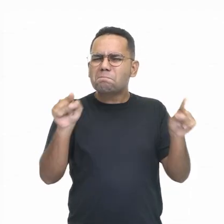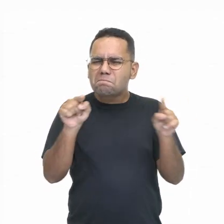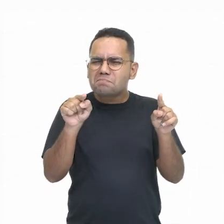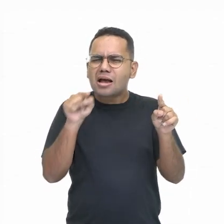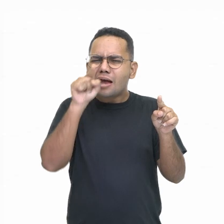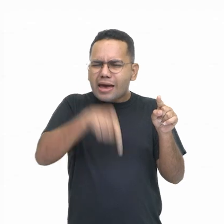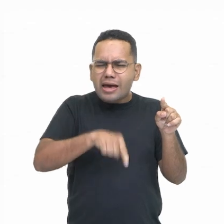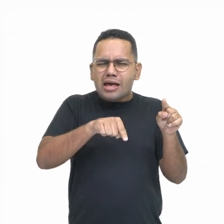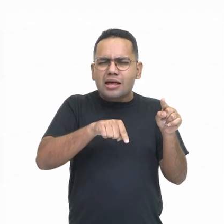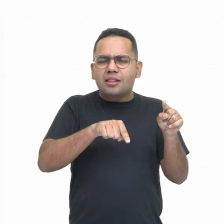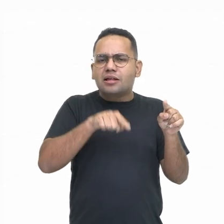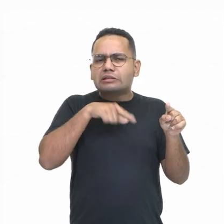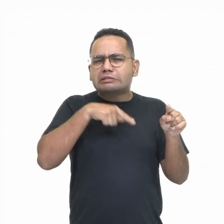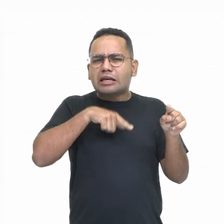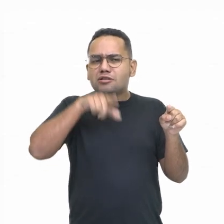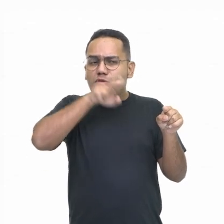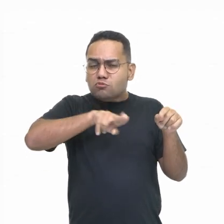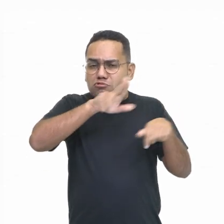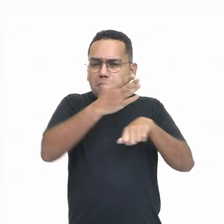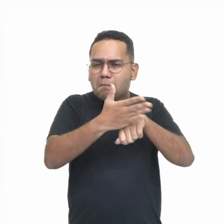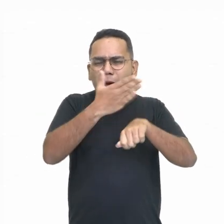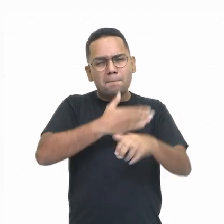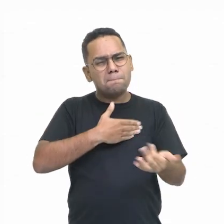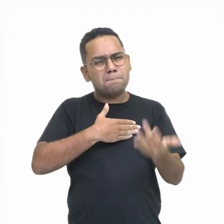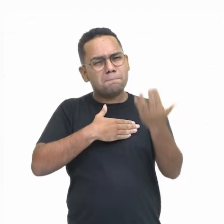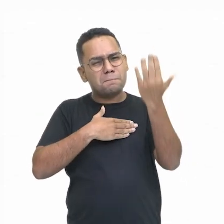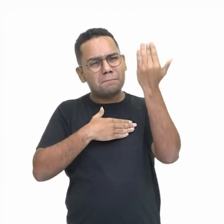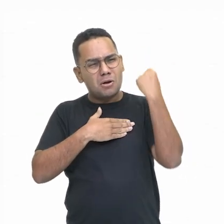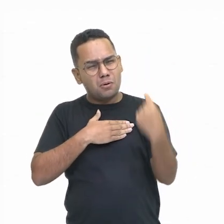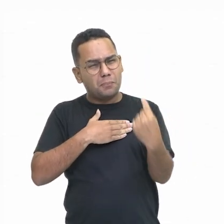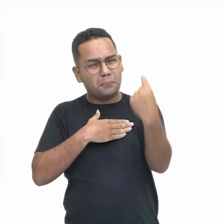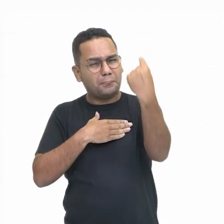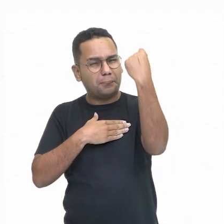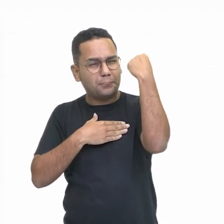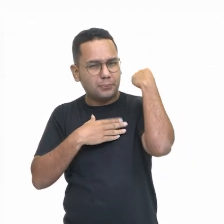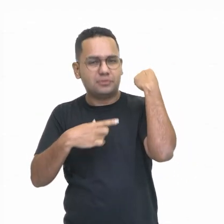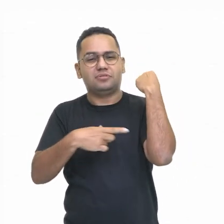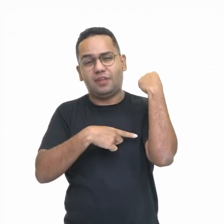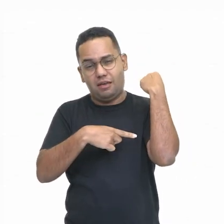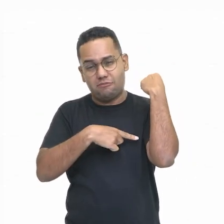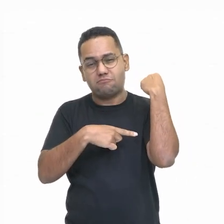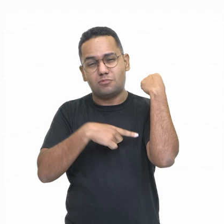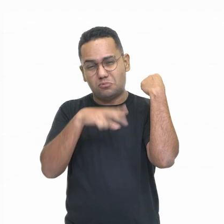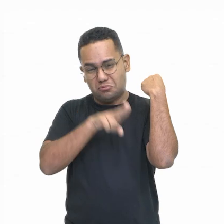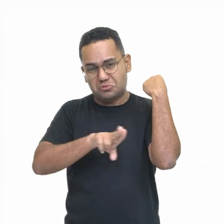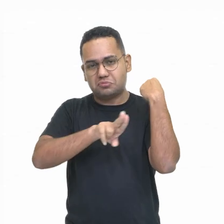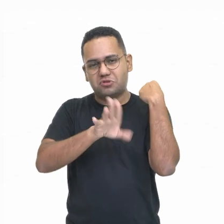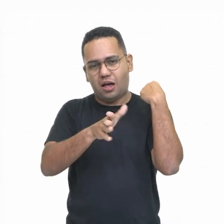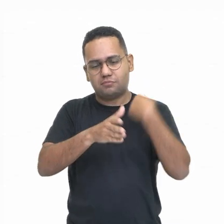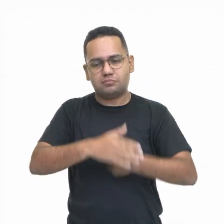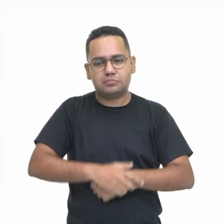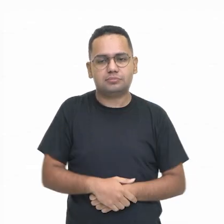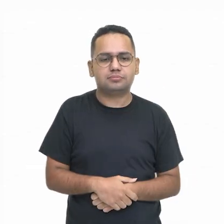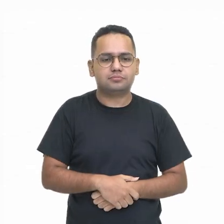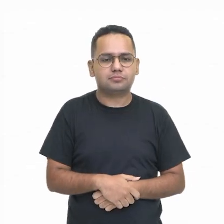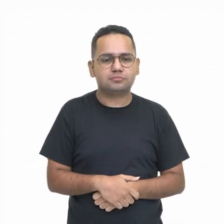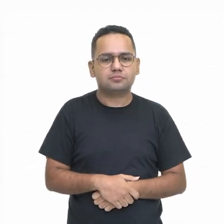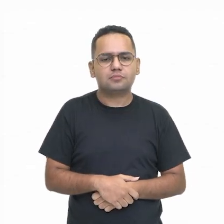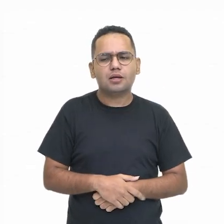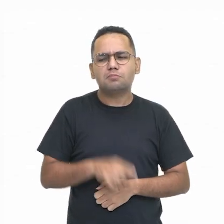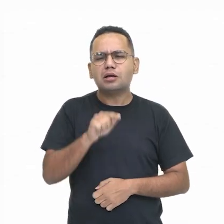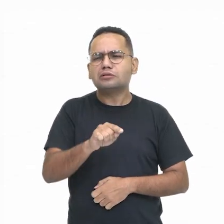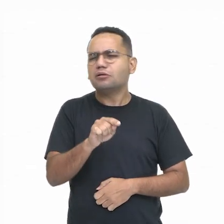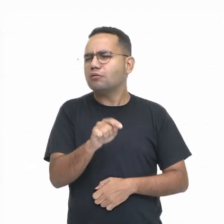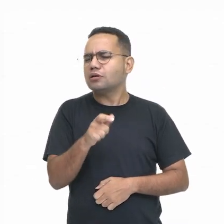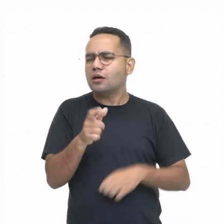plantadas lá no período colonial. Olha só, a estrutura social colonial, marcada pela concentração